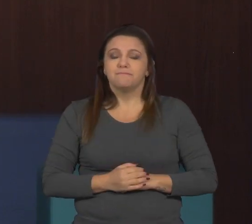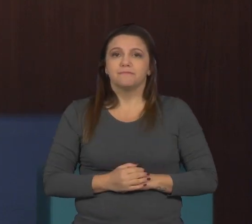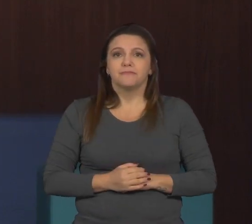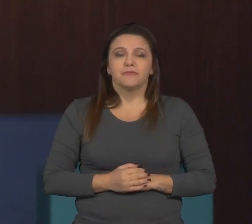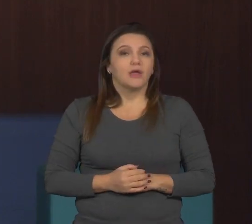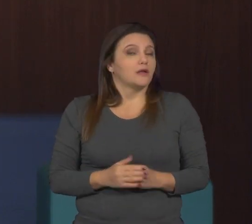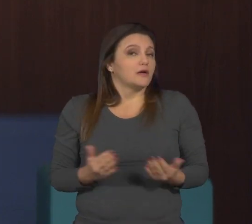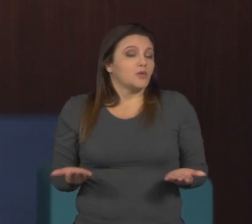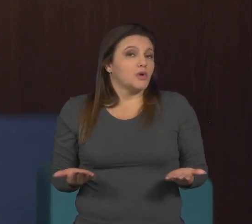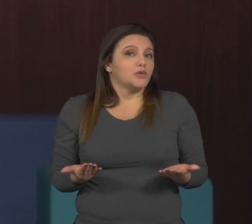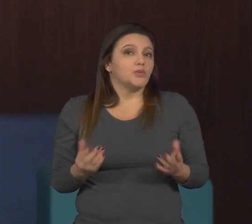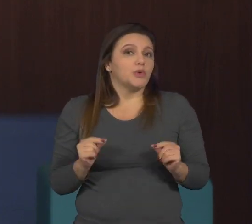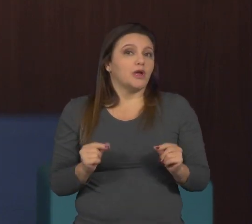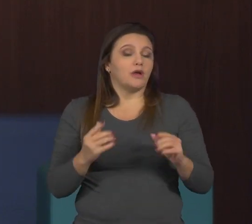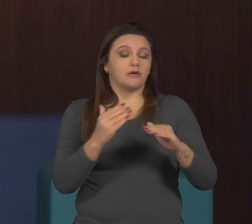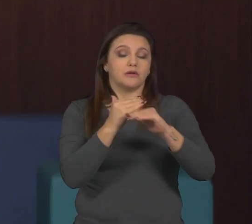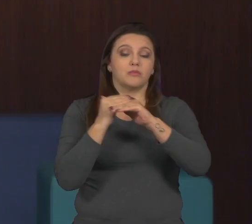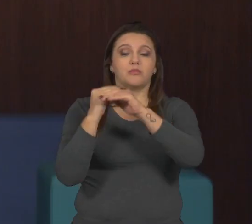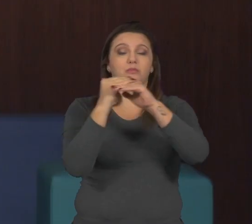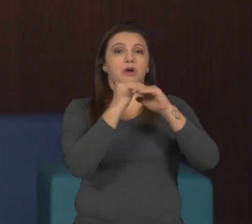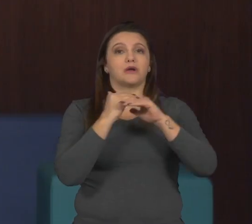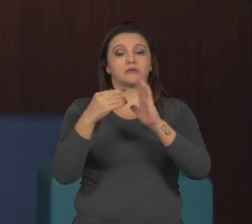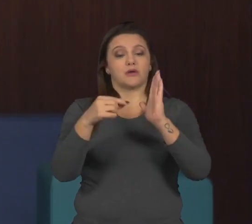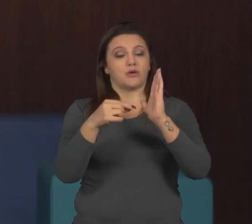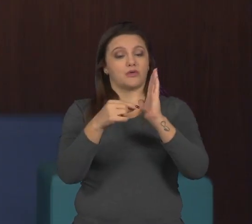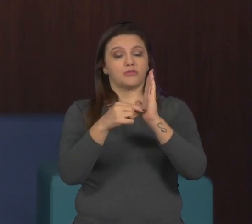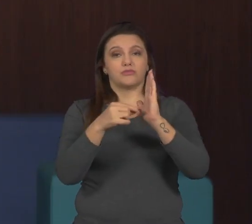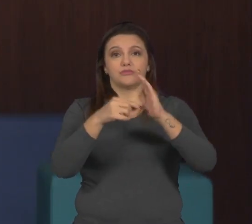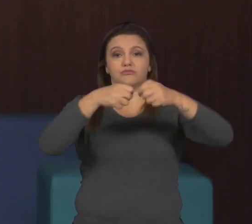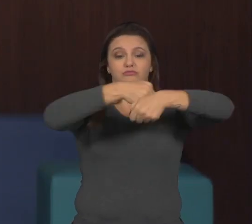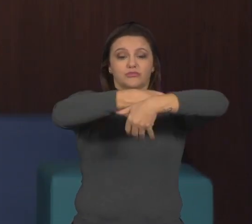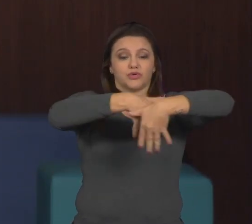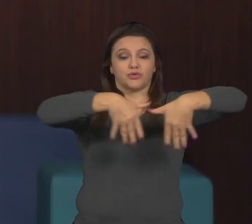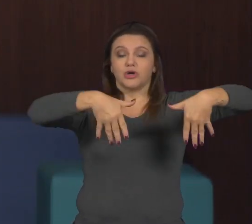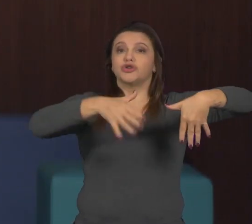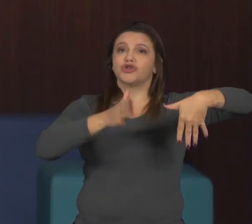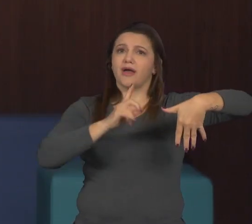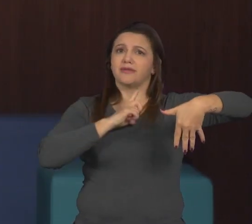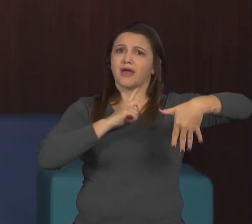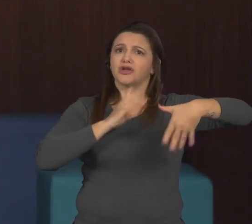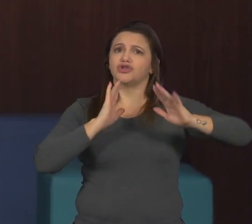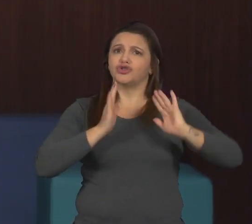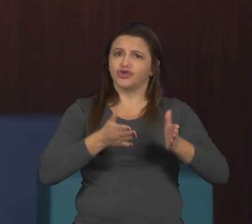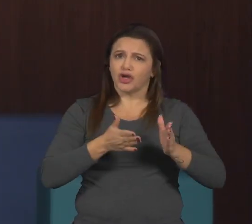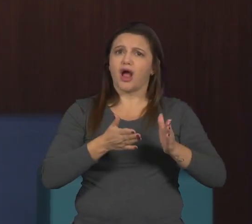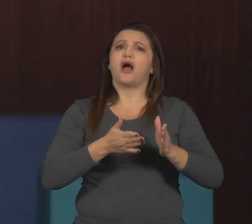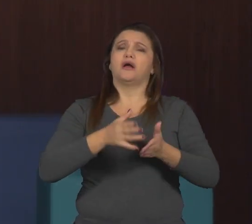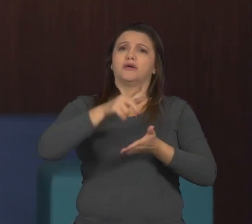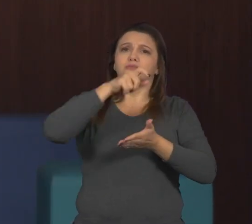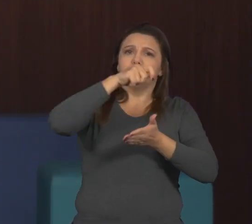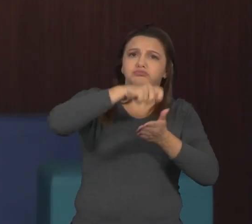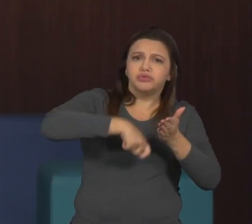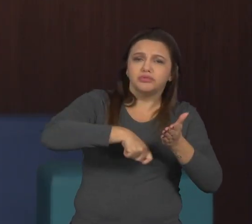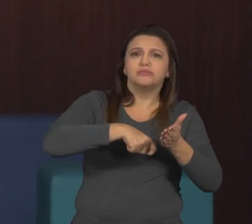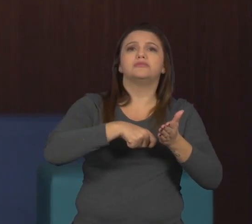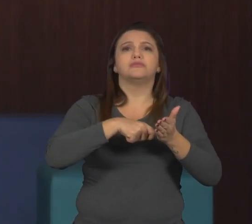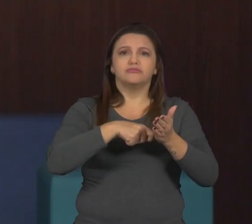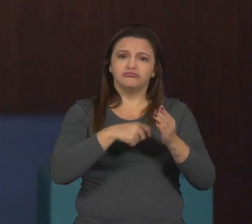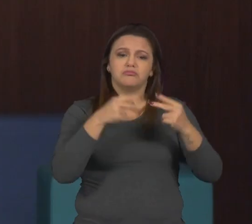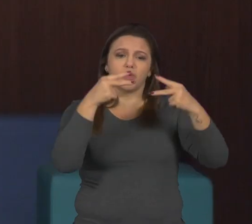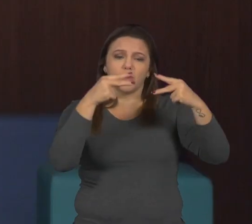busca um padrão de arquitetura que já existe, que já foi documentado, para aplicar na sua solução.